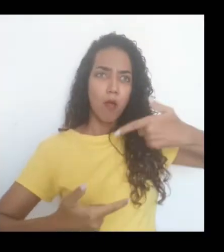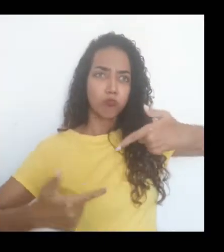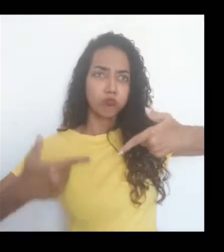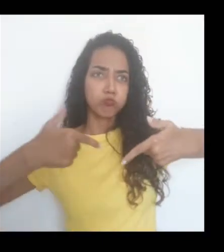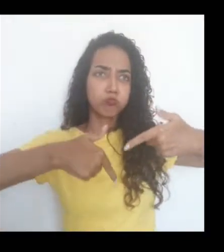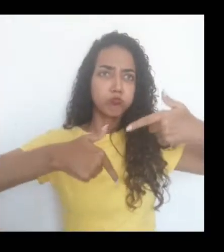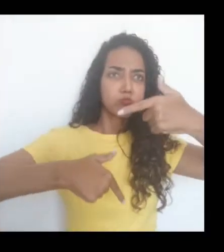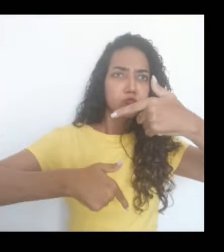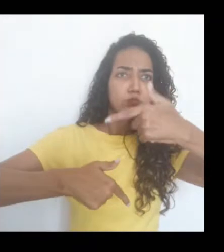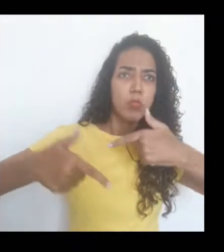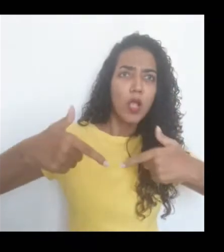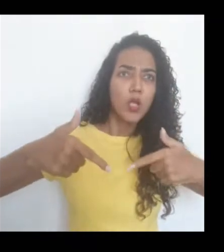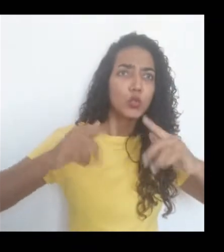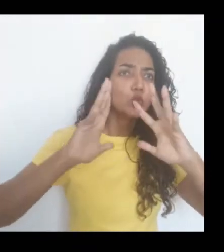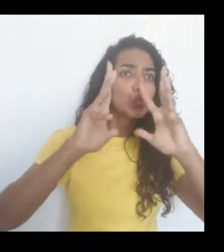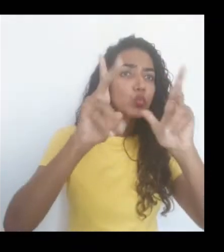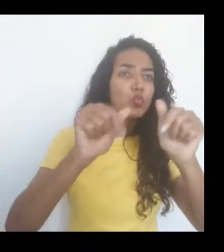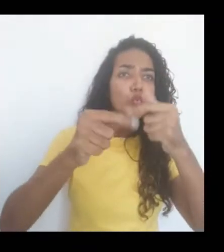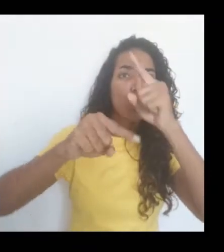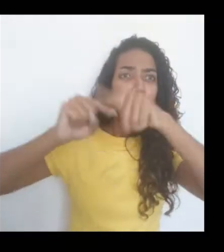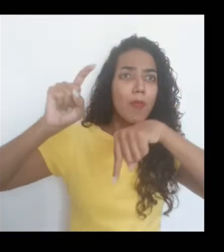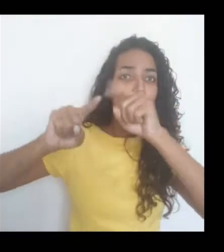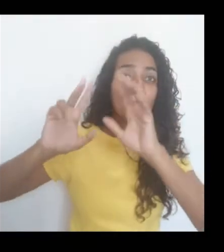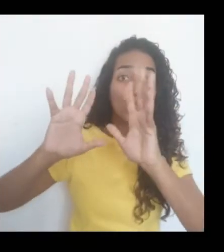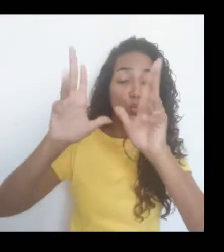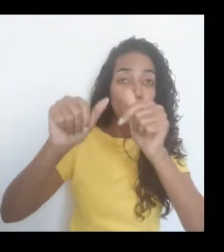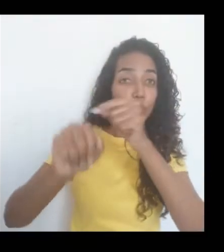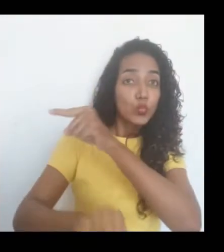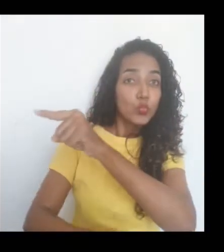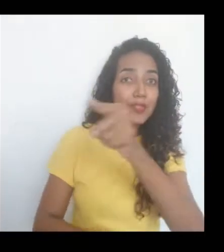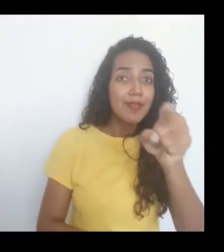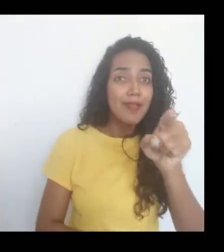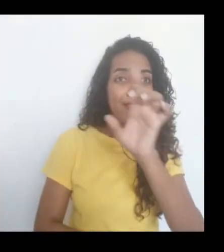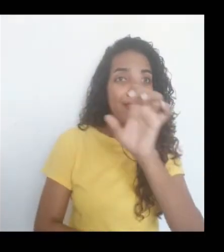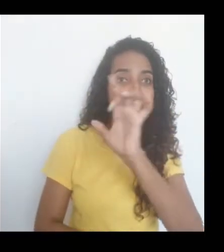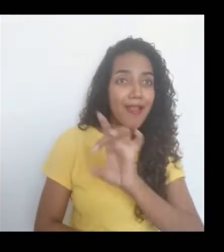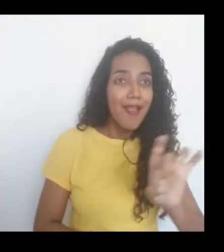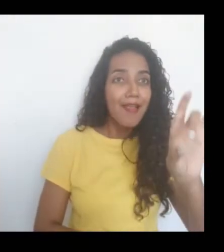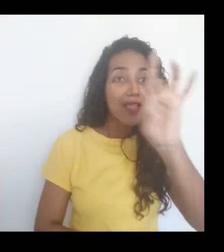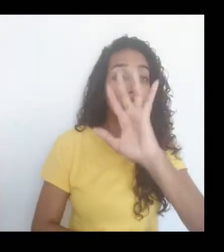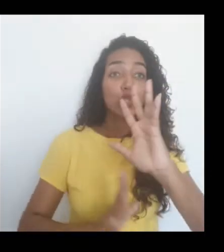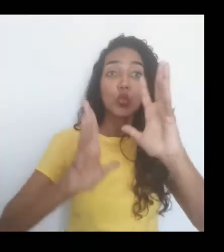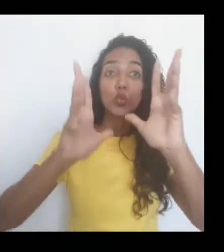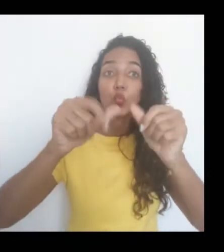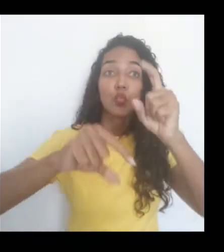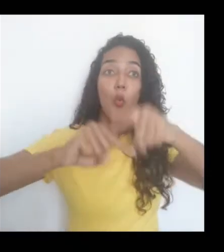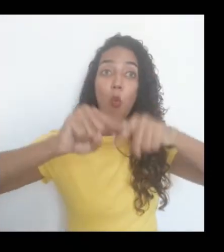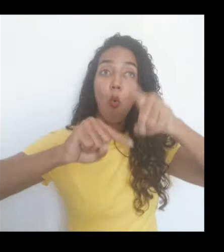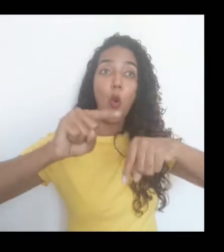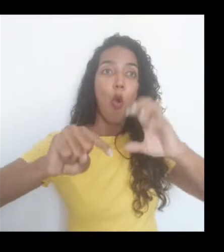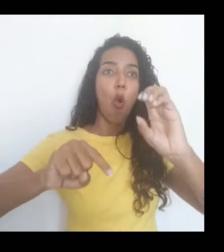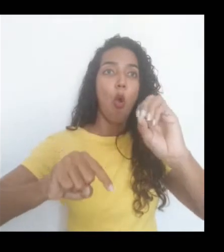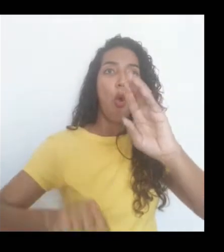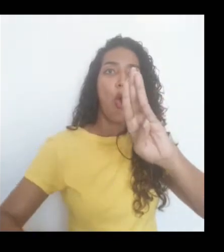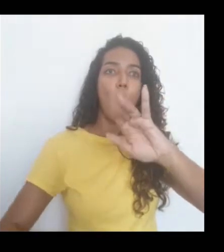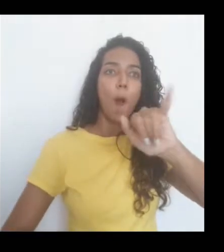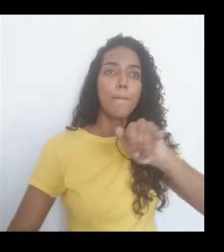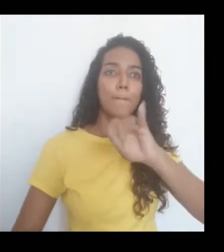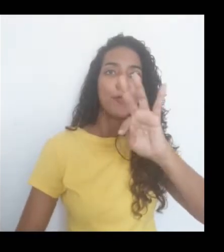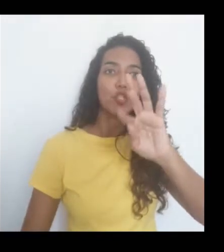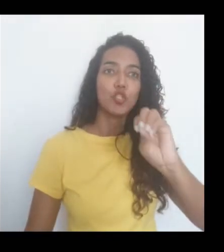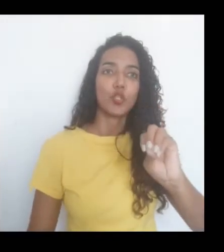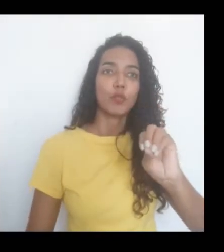os equipamentos, tudo isso aí, todos esses elementos, são objetos que eu vou mapear no meu